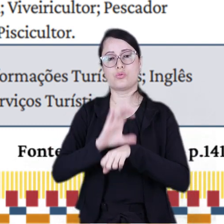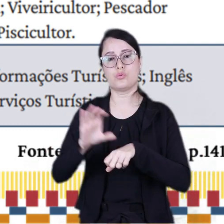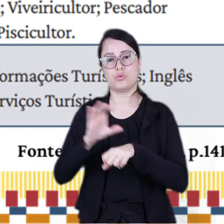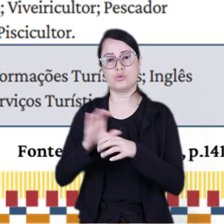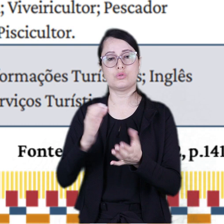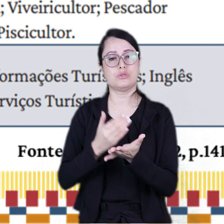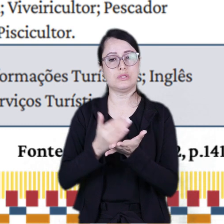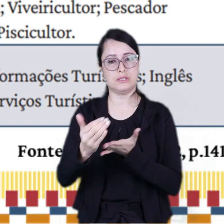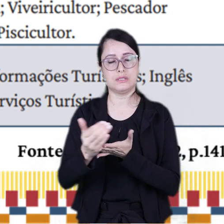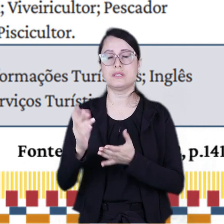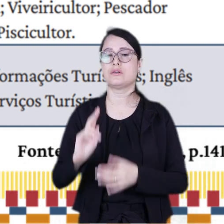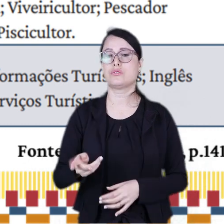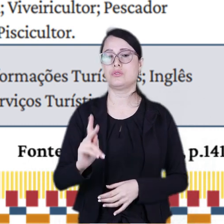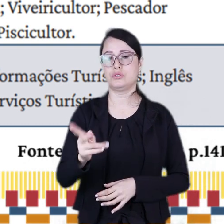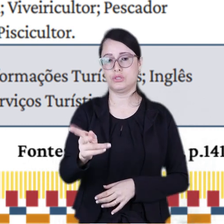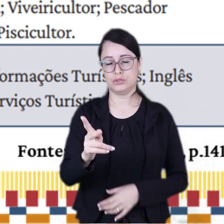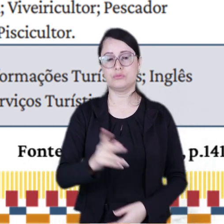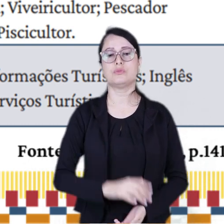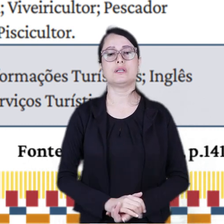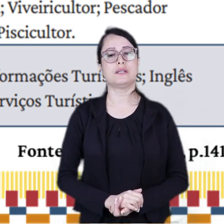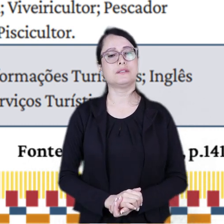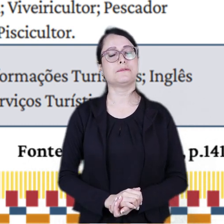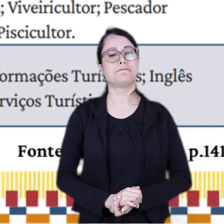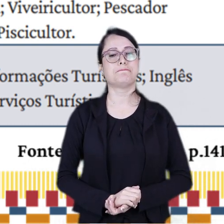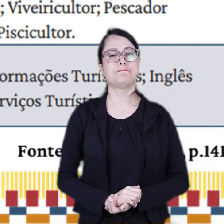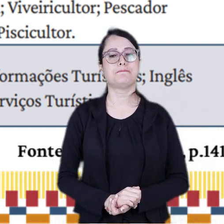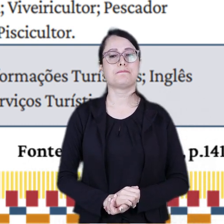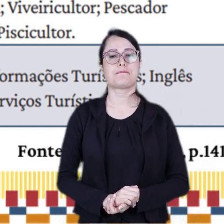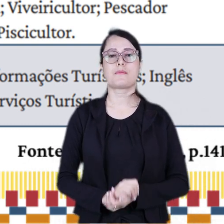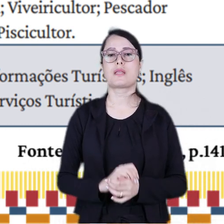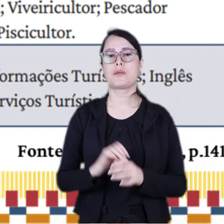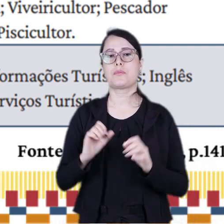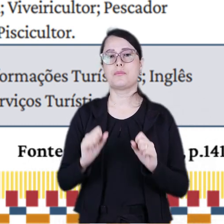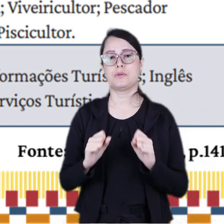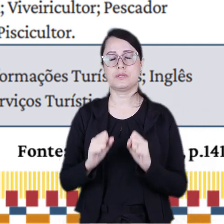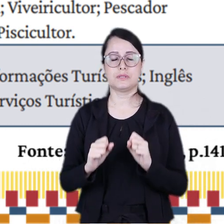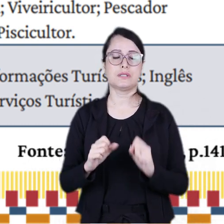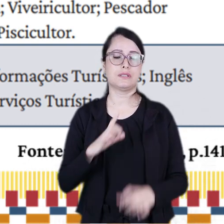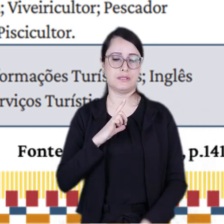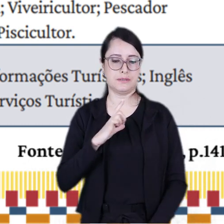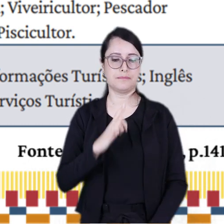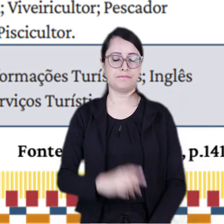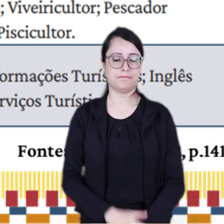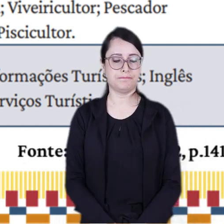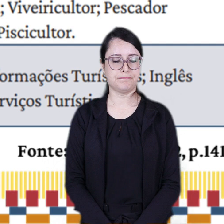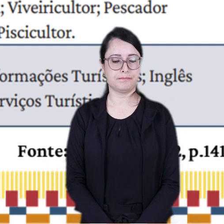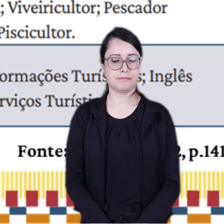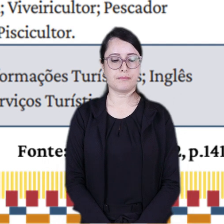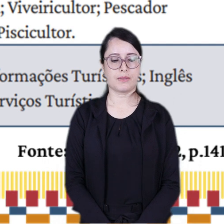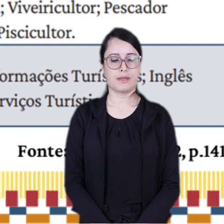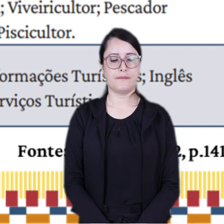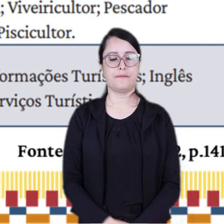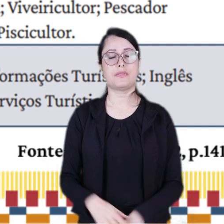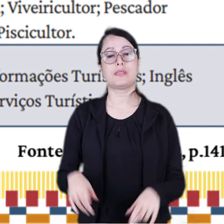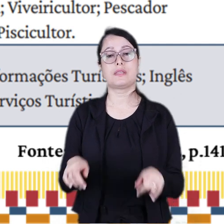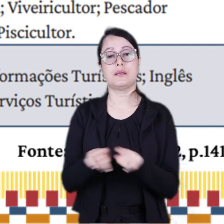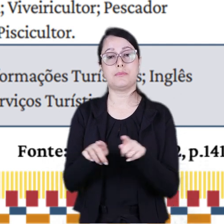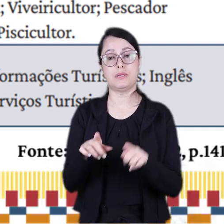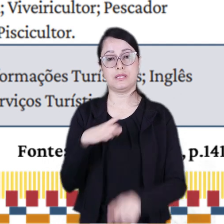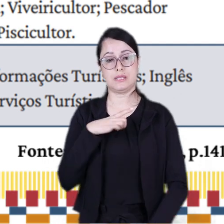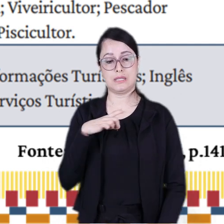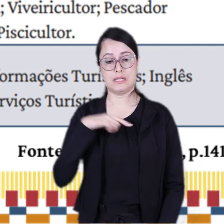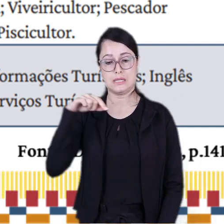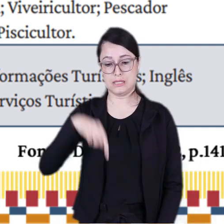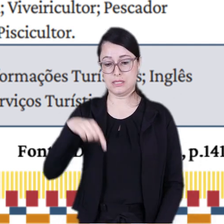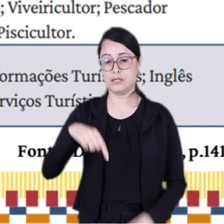na área agrícola agrária agricultura agropecuária agroecologia e também as sugestões de formação